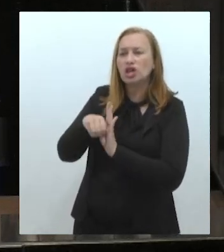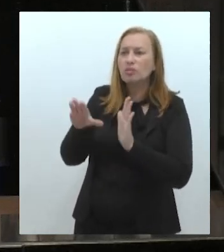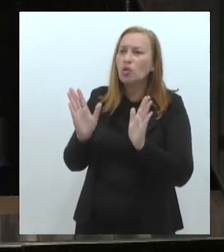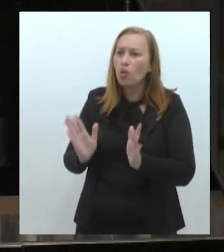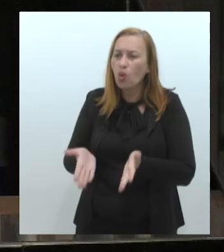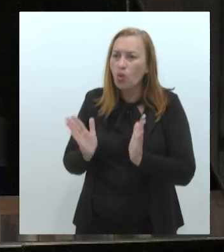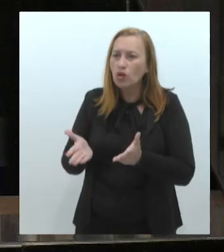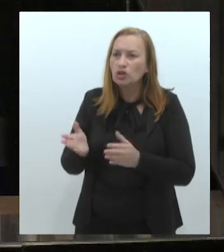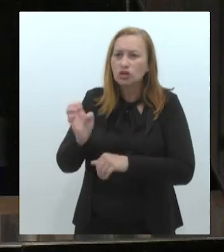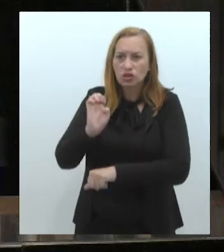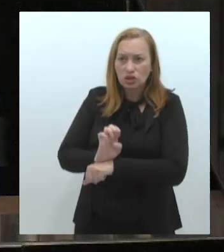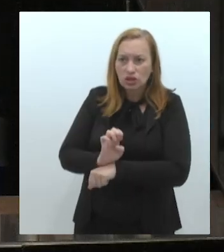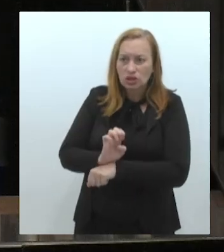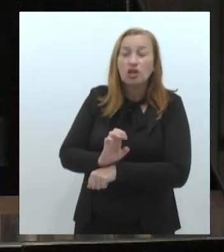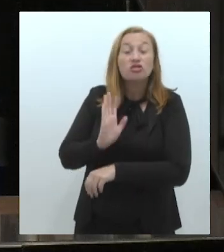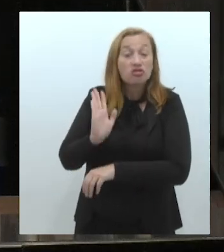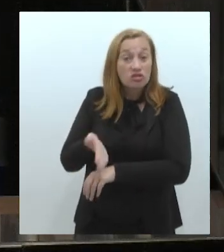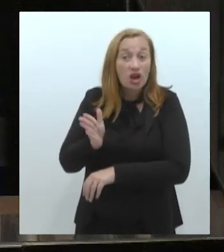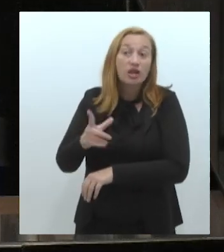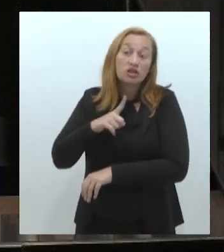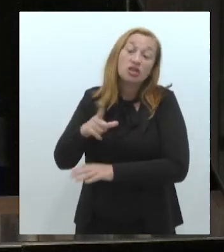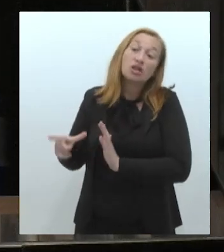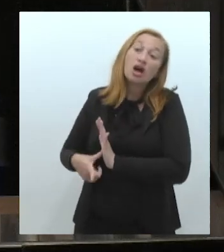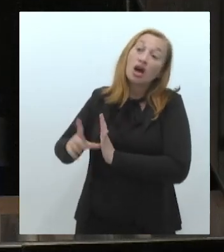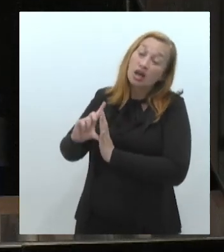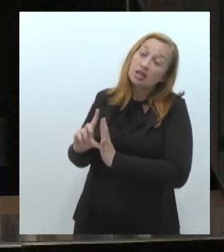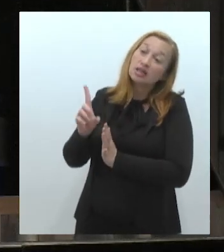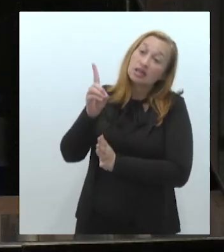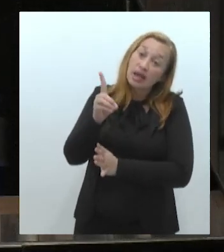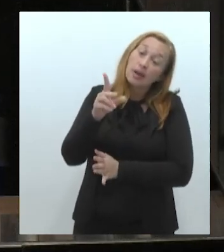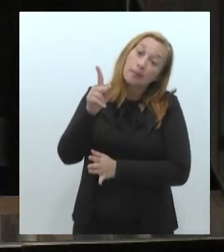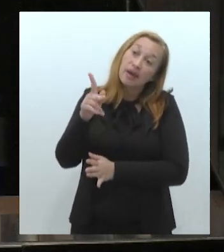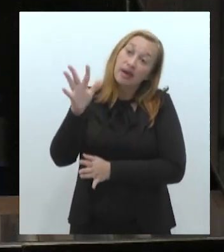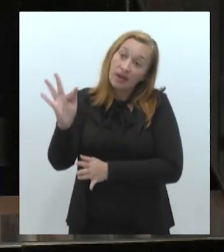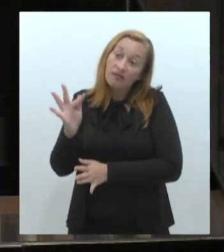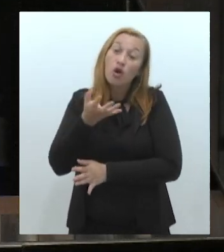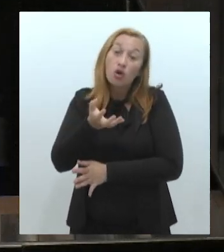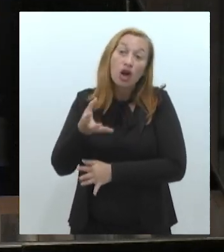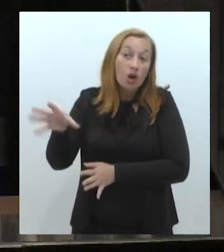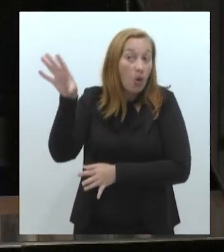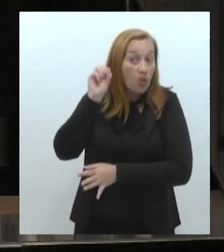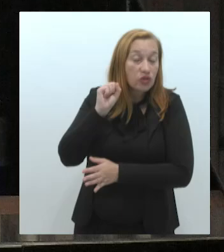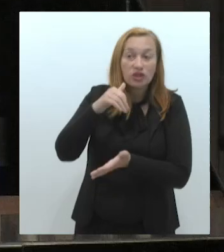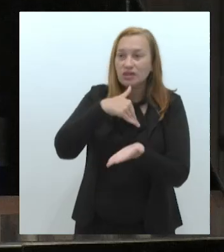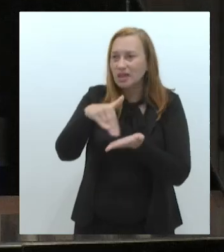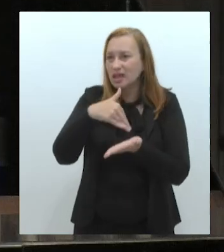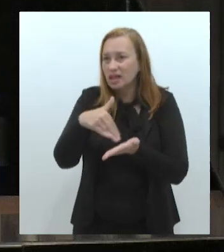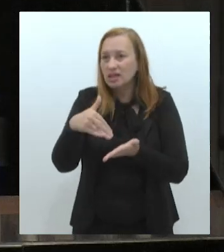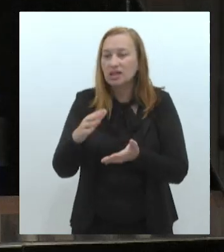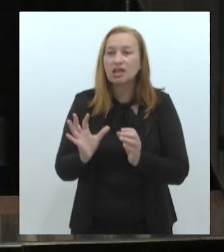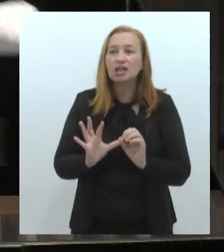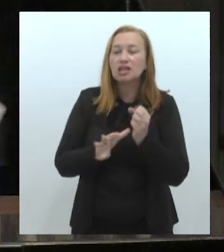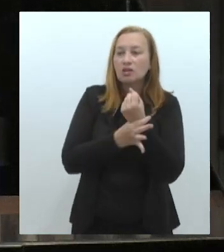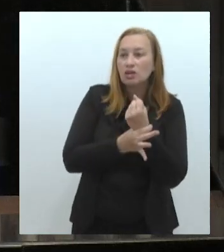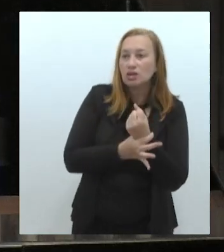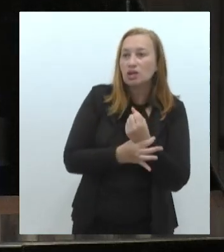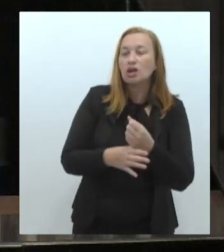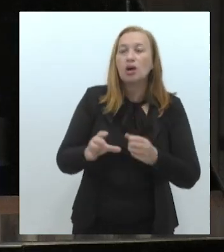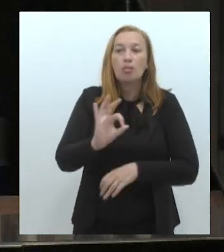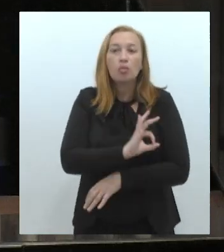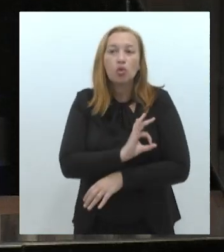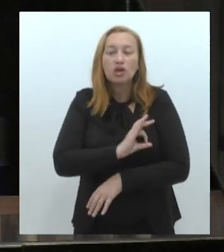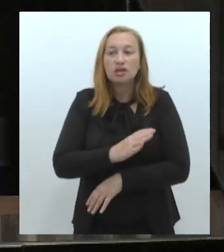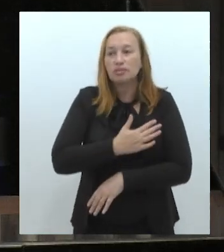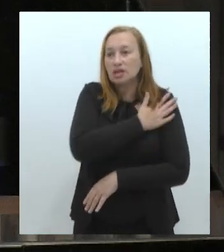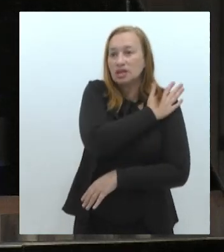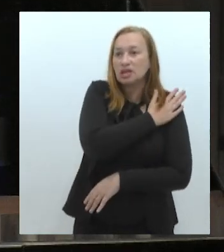colocadas no nosso Estado já existiam antes da DPF. Eu quero ouvir dos secretários, seja de segurança pública, polícia